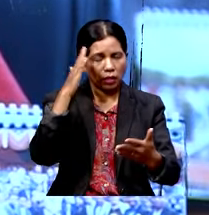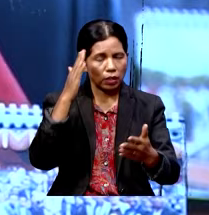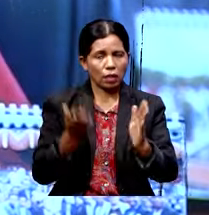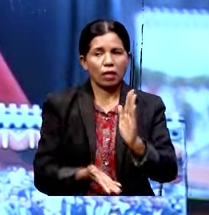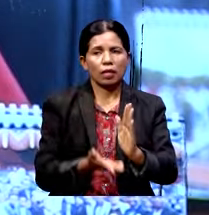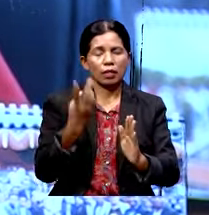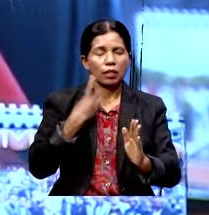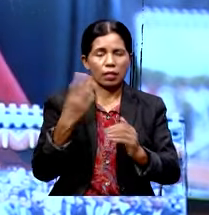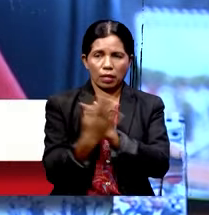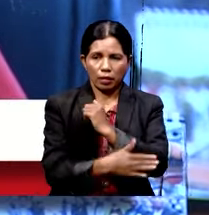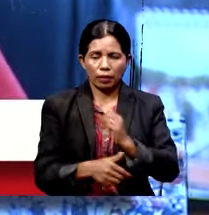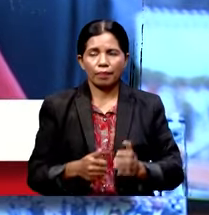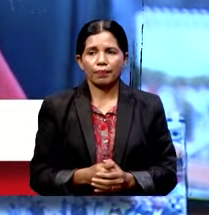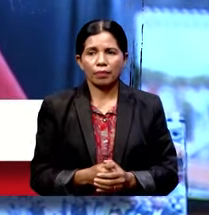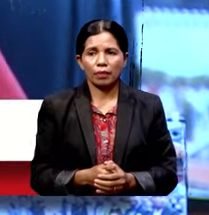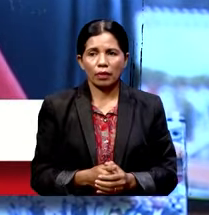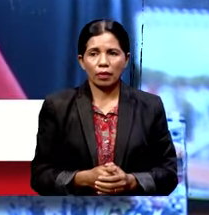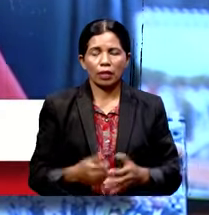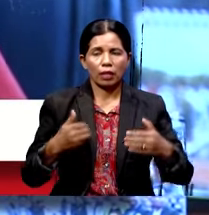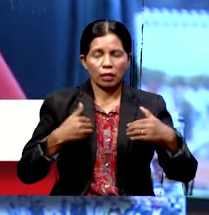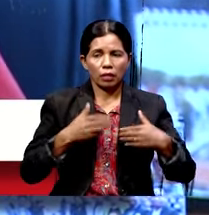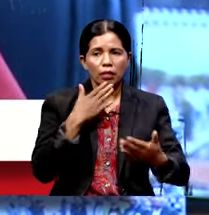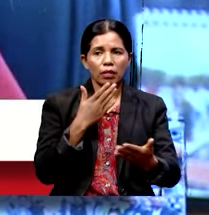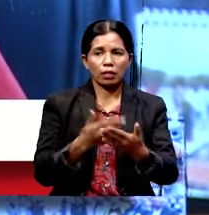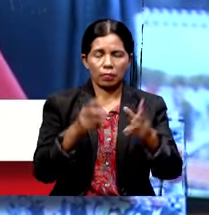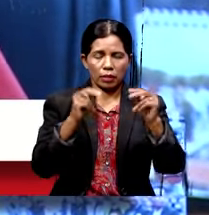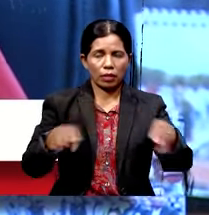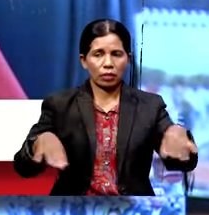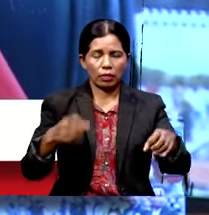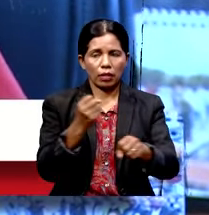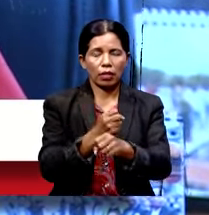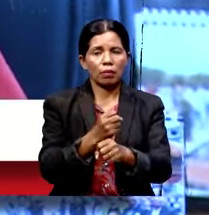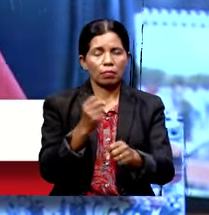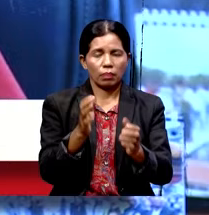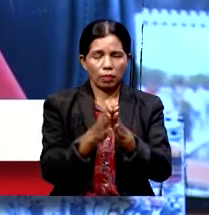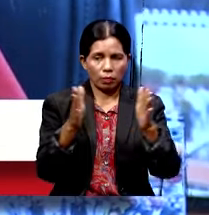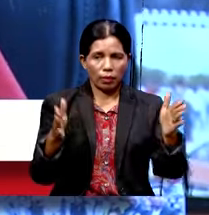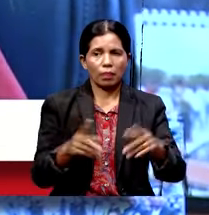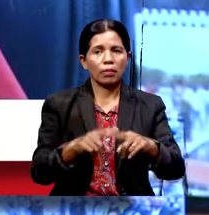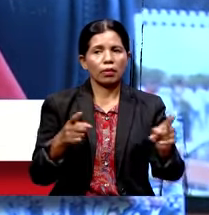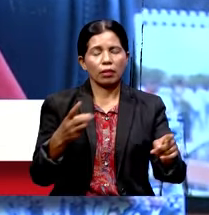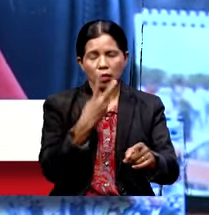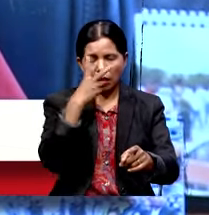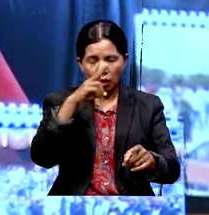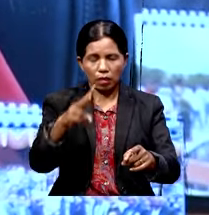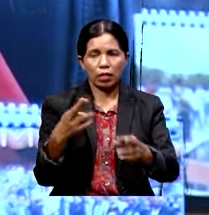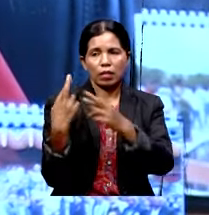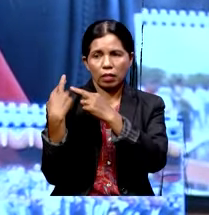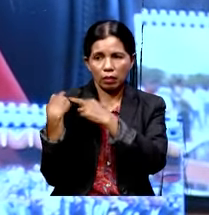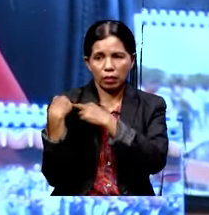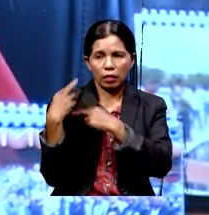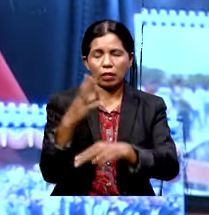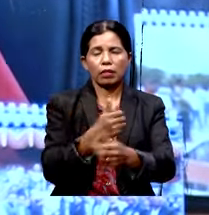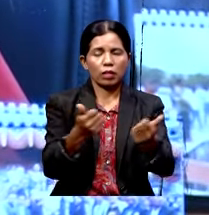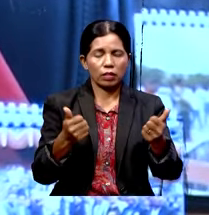jeita nirai, no atu ihetan solução precisa esforço nebe transversal. Mas bem, duplicação responsabilidade entre a